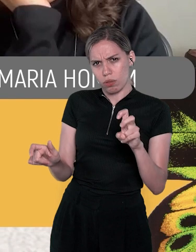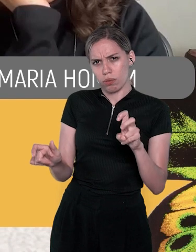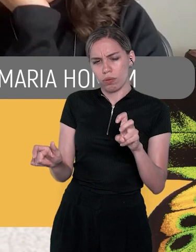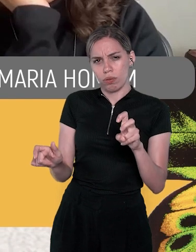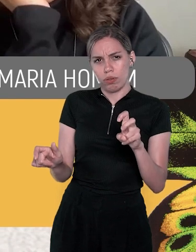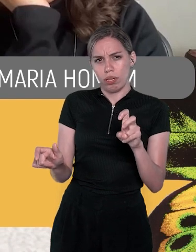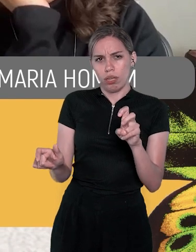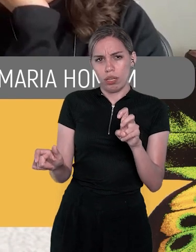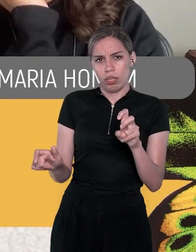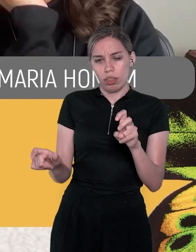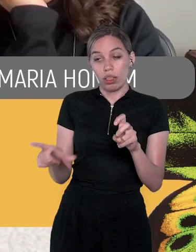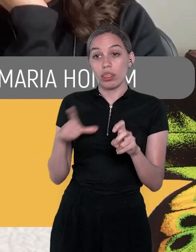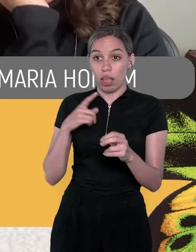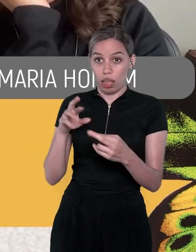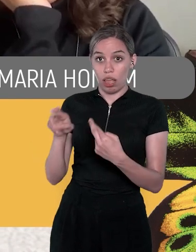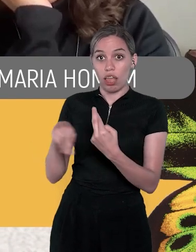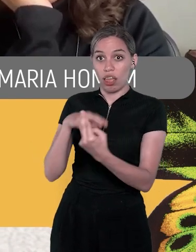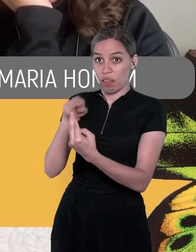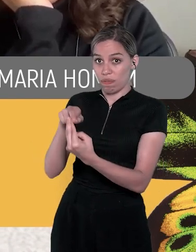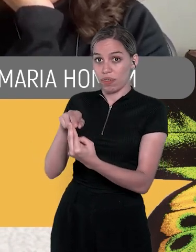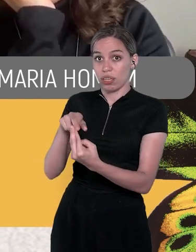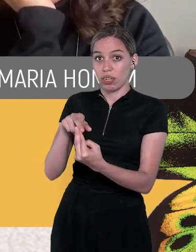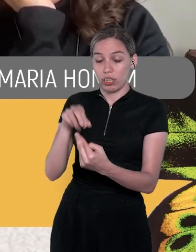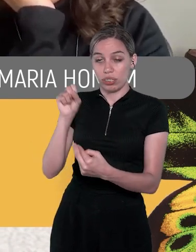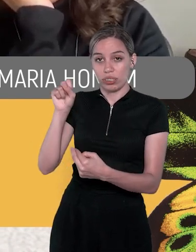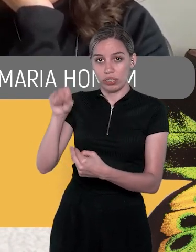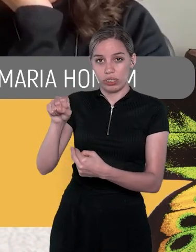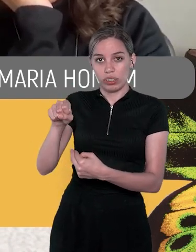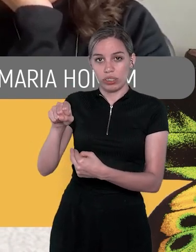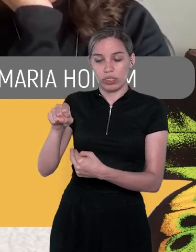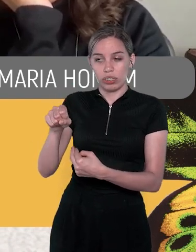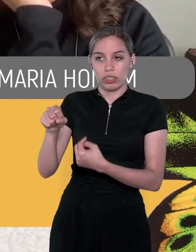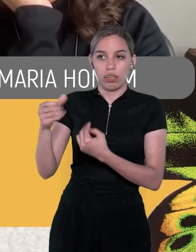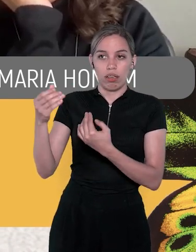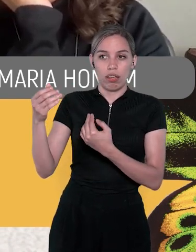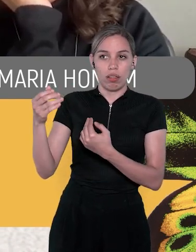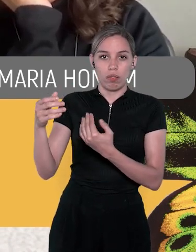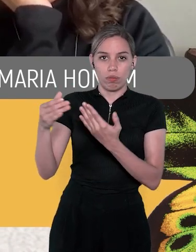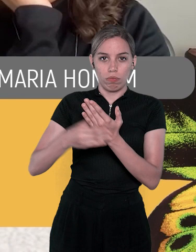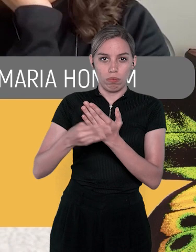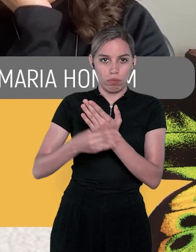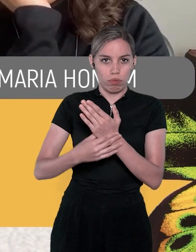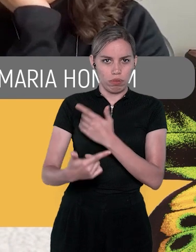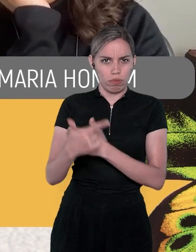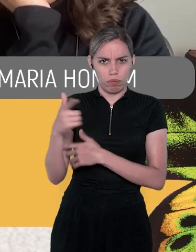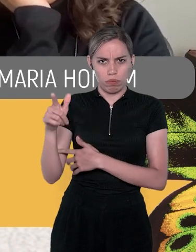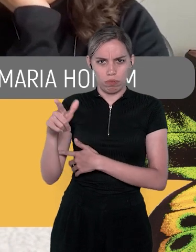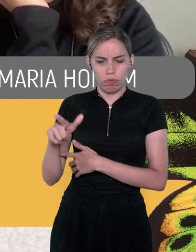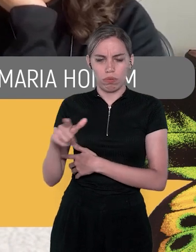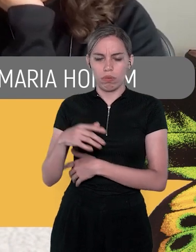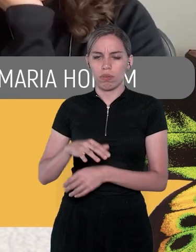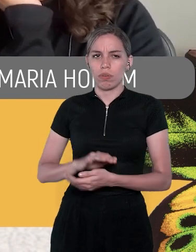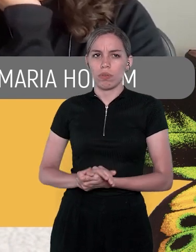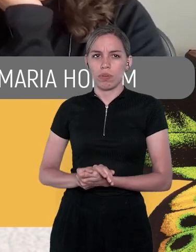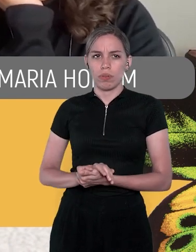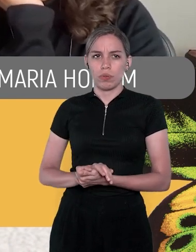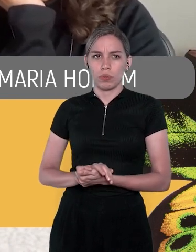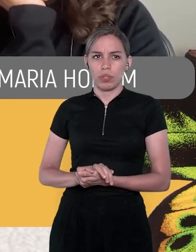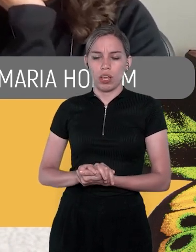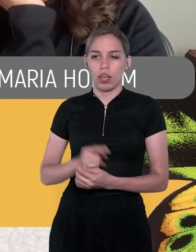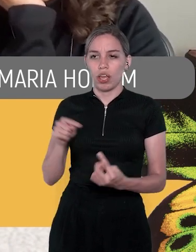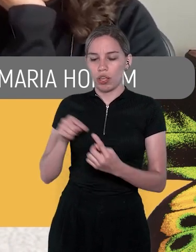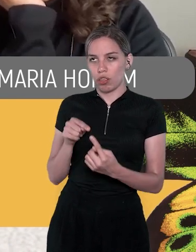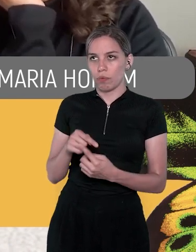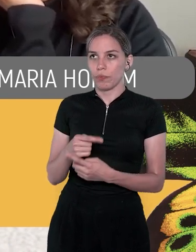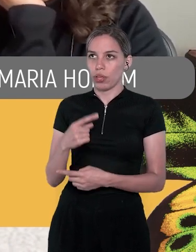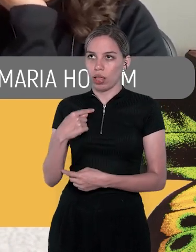verdade é uma referência direta mesmo ao Lobo das Steppes, ao Lobo das Steppes, que é eu